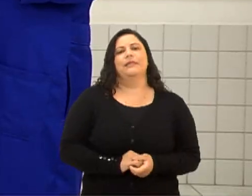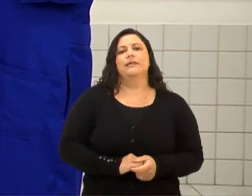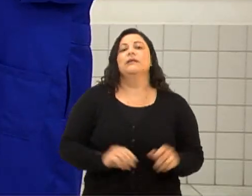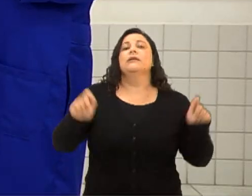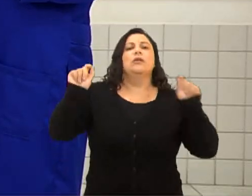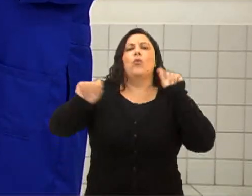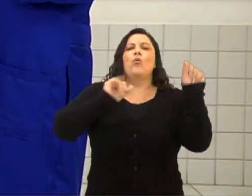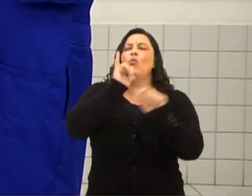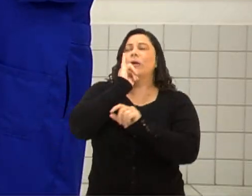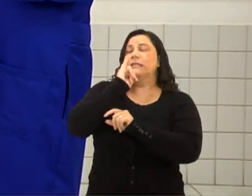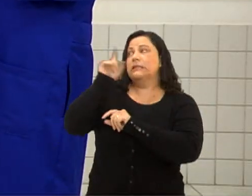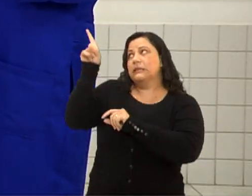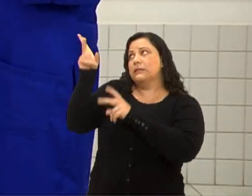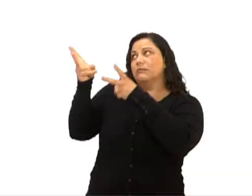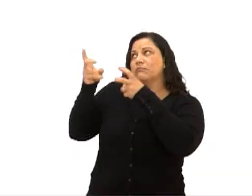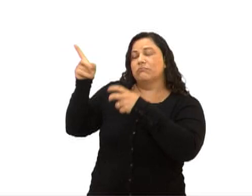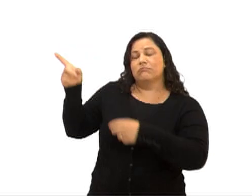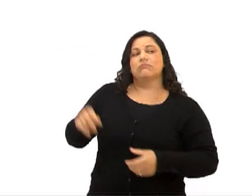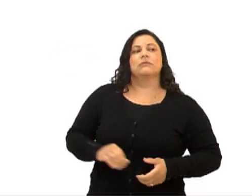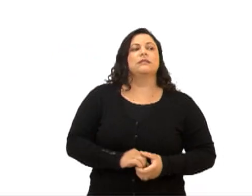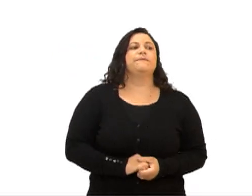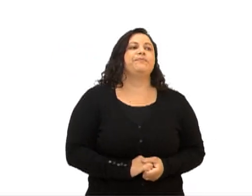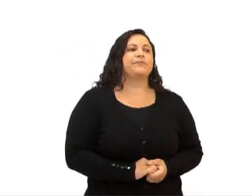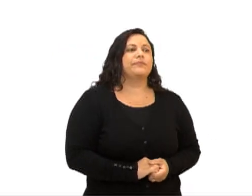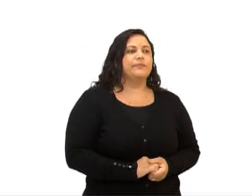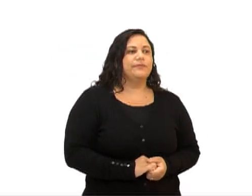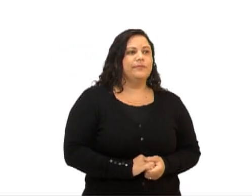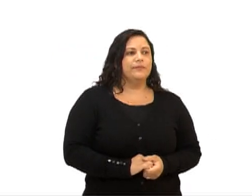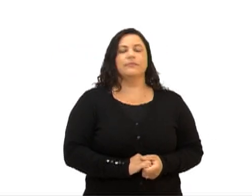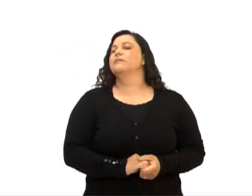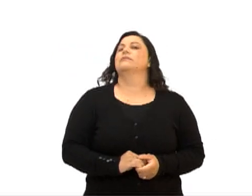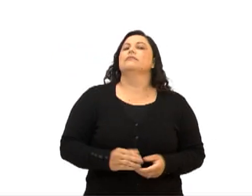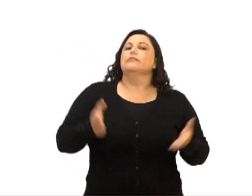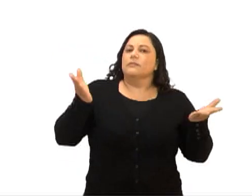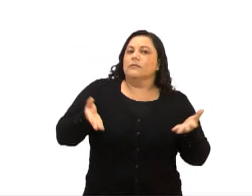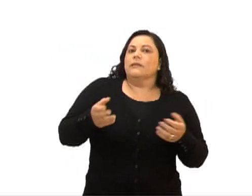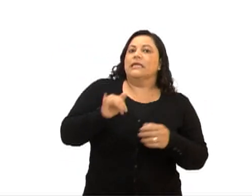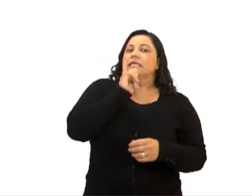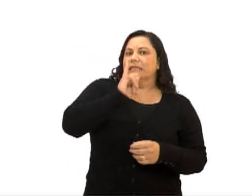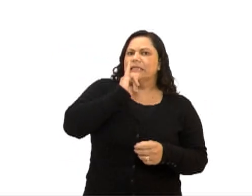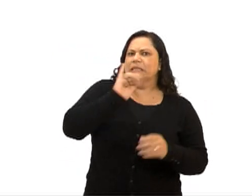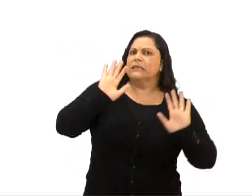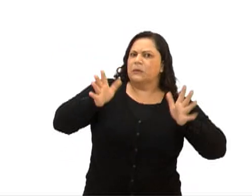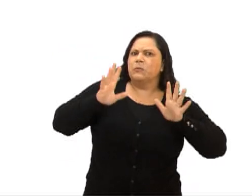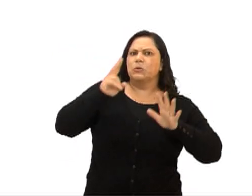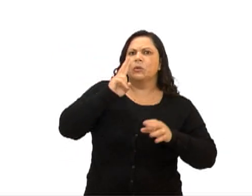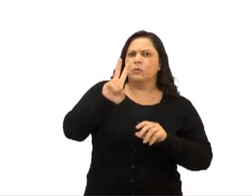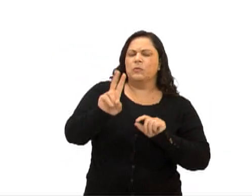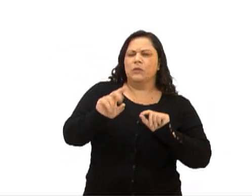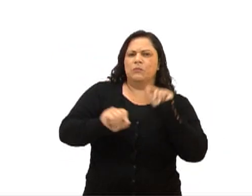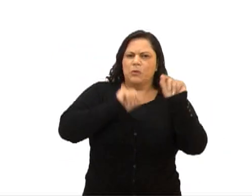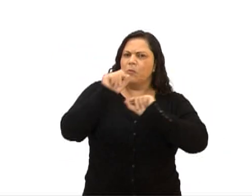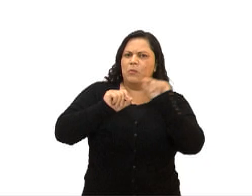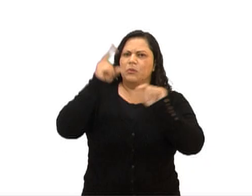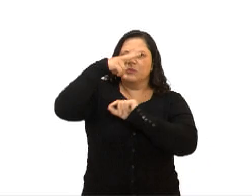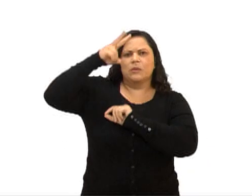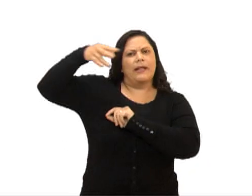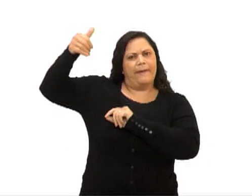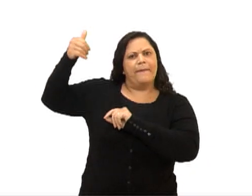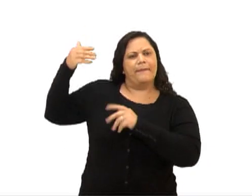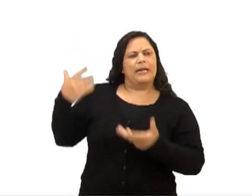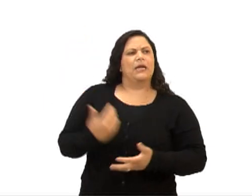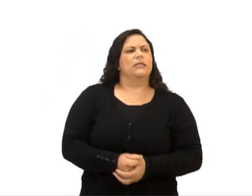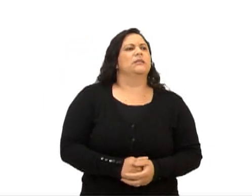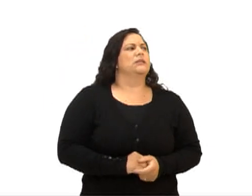Olha o exemplo ali, professora Cleide. Ah, esse exemplo que nós acabamos de ver, né, professora Rosa? Mas a gente pode fazer uma revisão aqui.